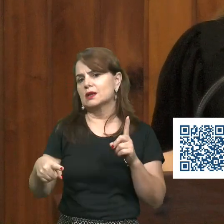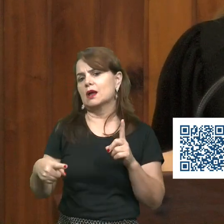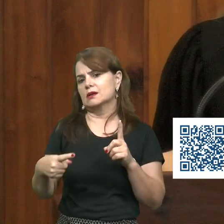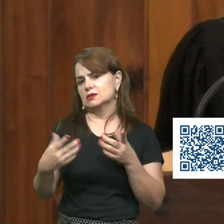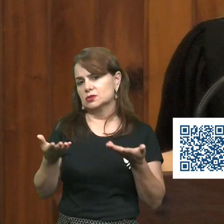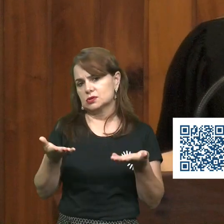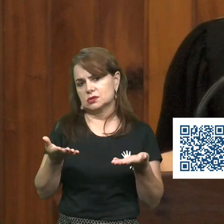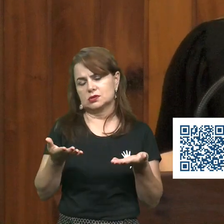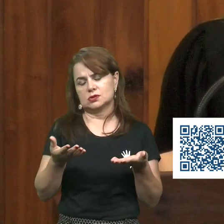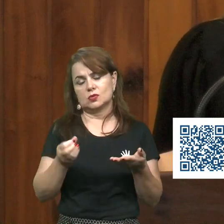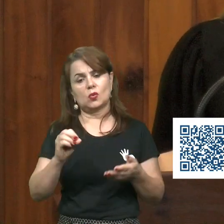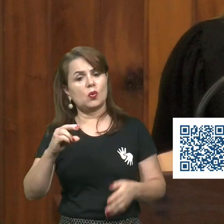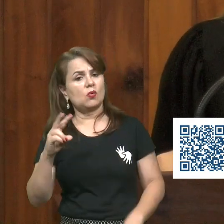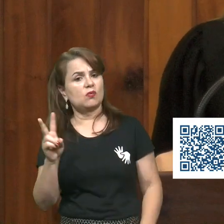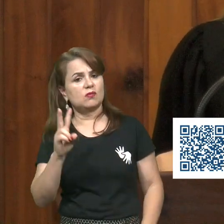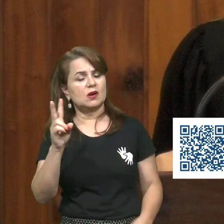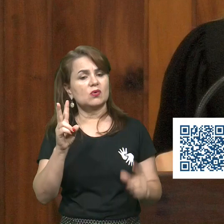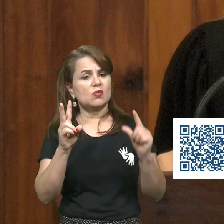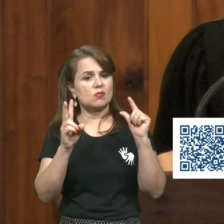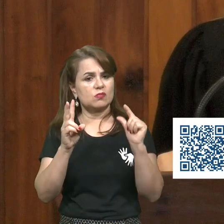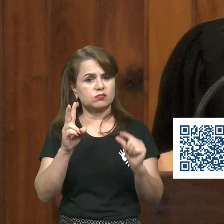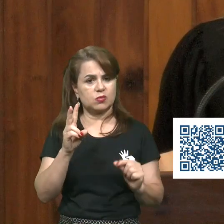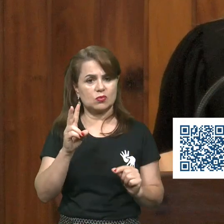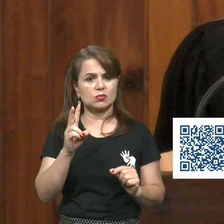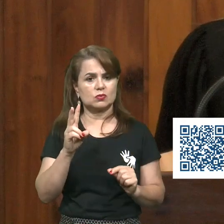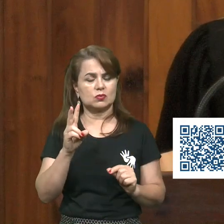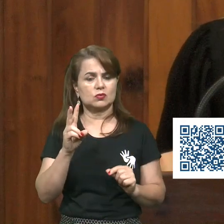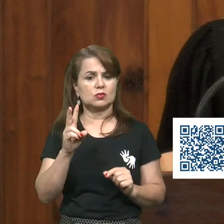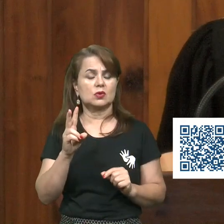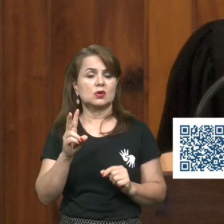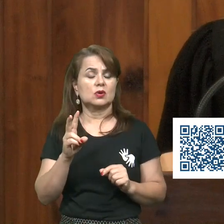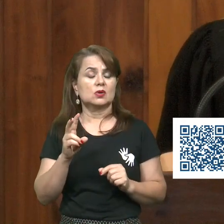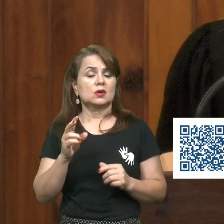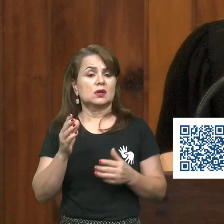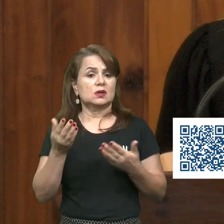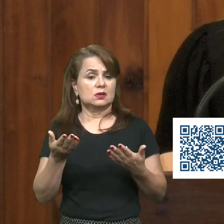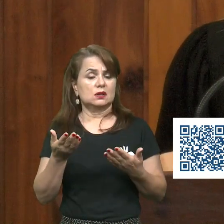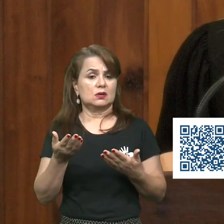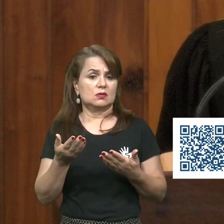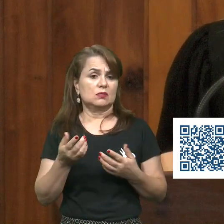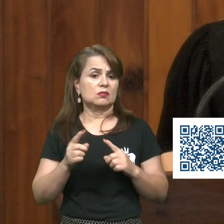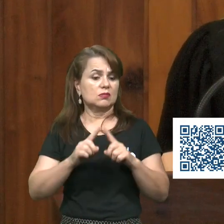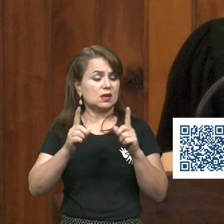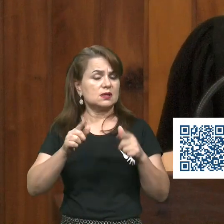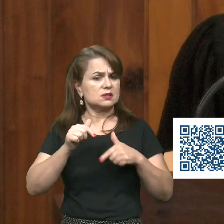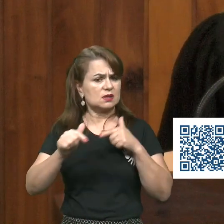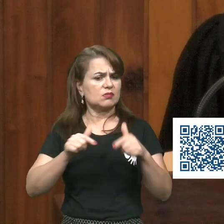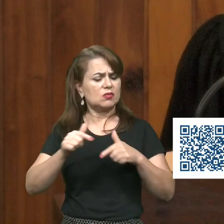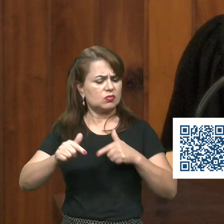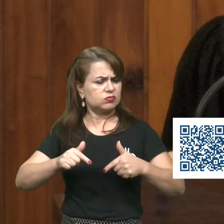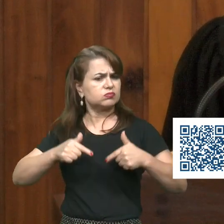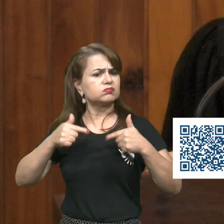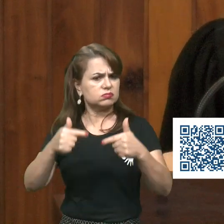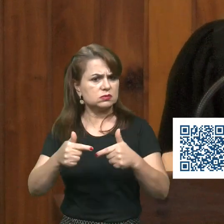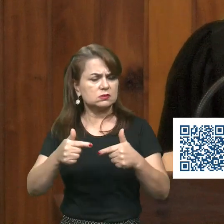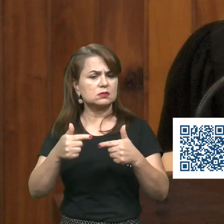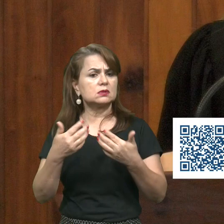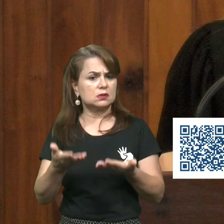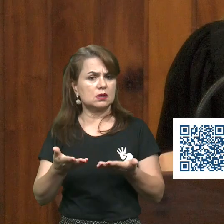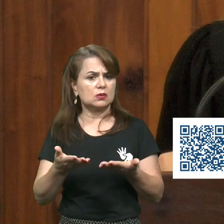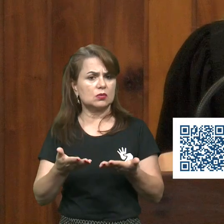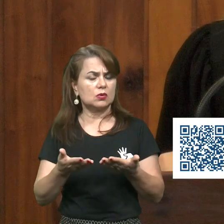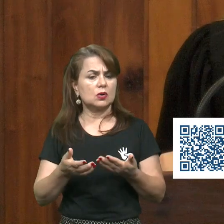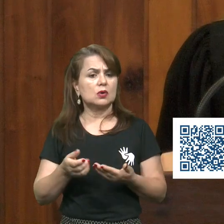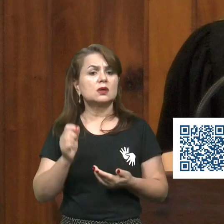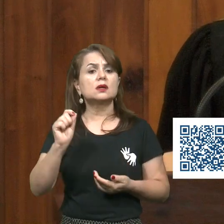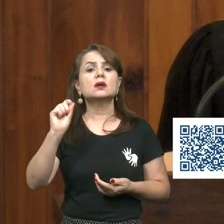ou um valor inferior ao que foi trabalhado no mês, nessas dobras. E o que que acontece? O restante